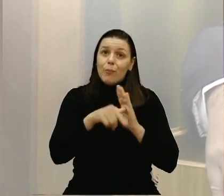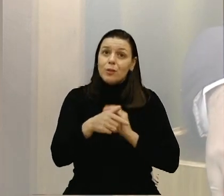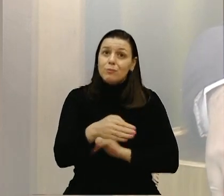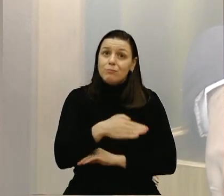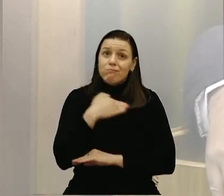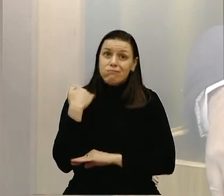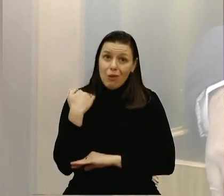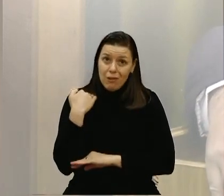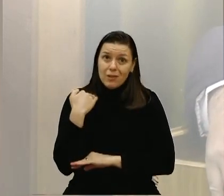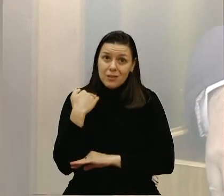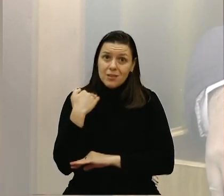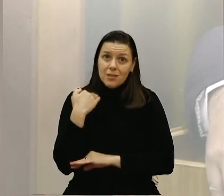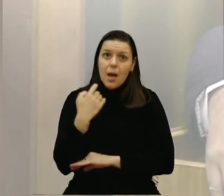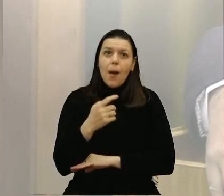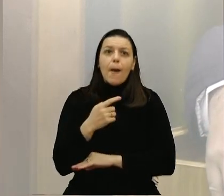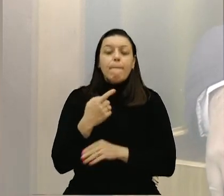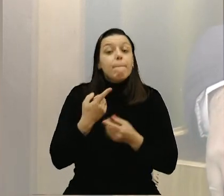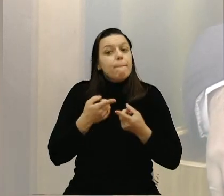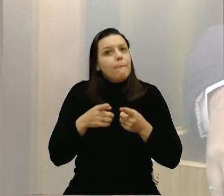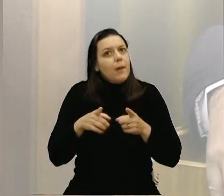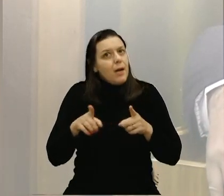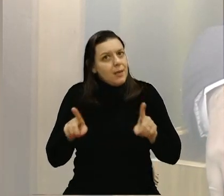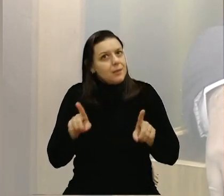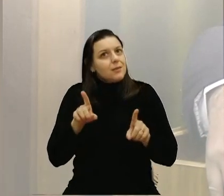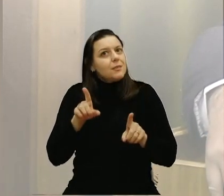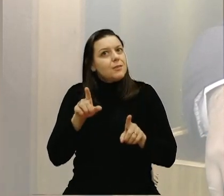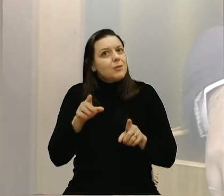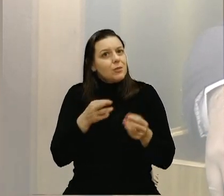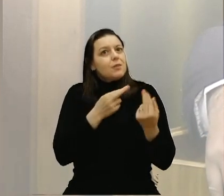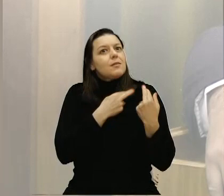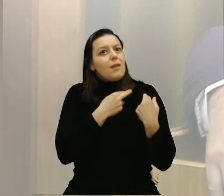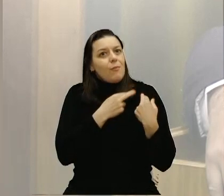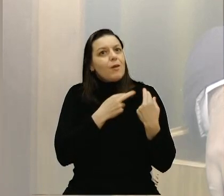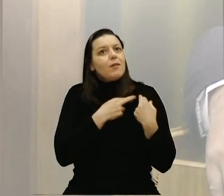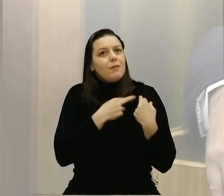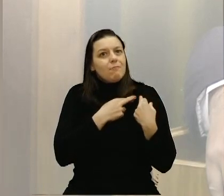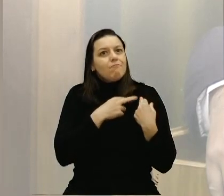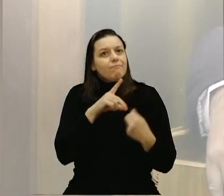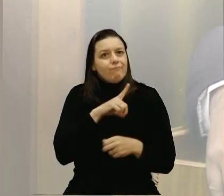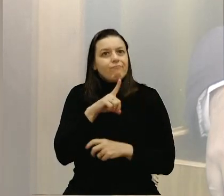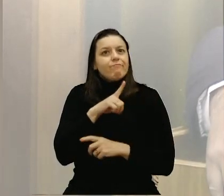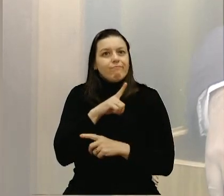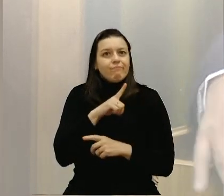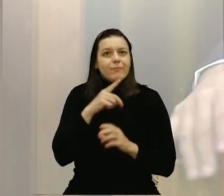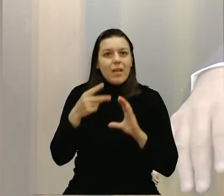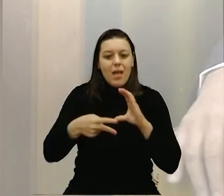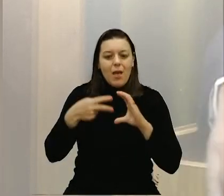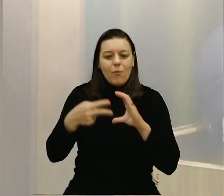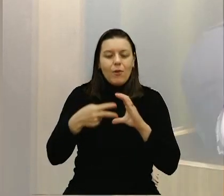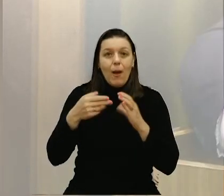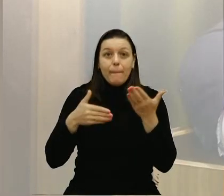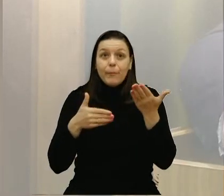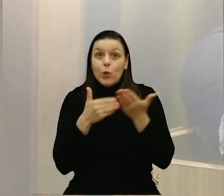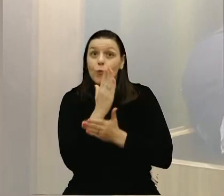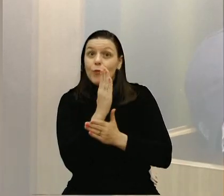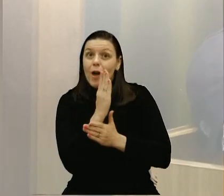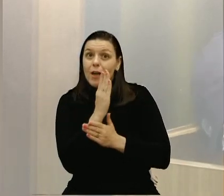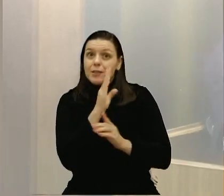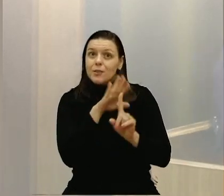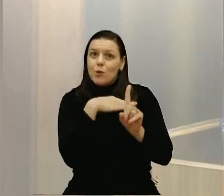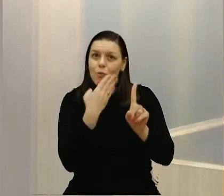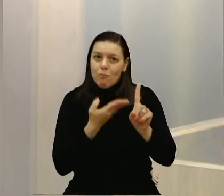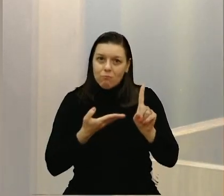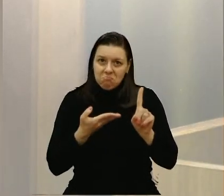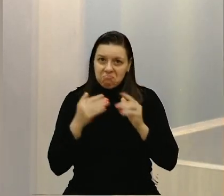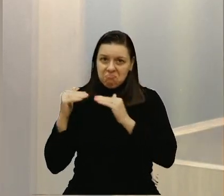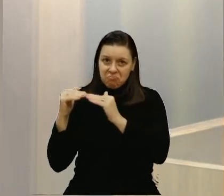passamento. Mas eu acho que nós temos essa responsabilidade, e essa casa tem. Ela foi aprovada, essa homenagem, por